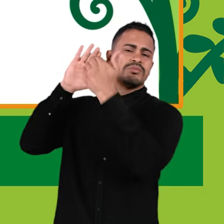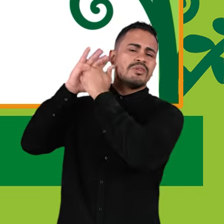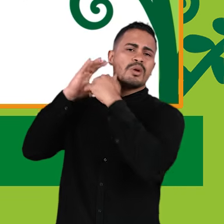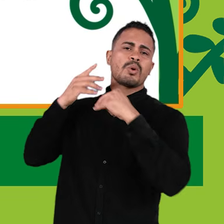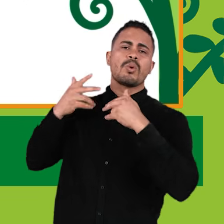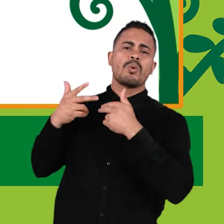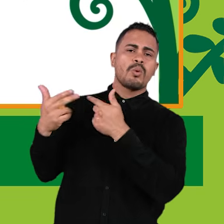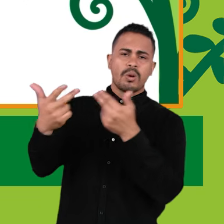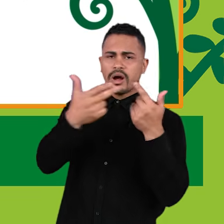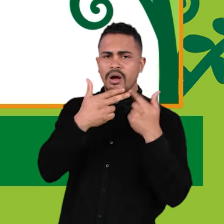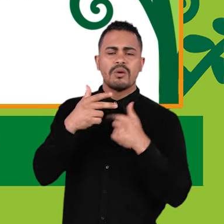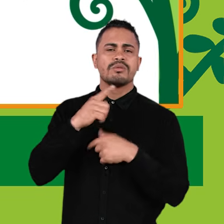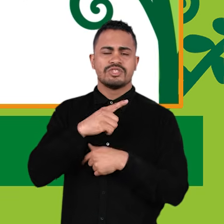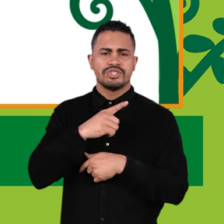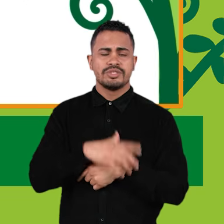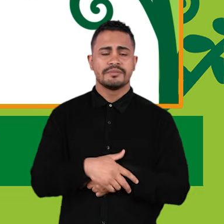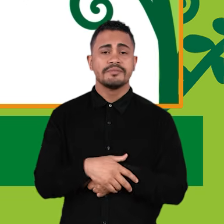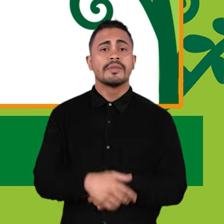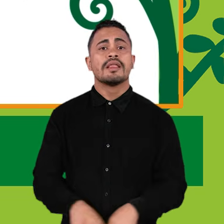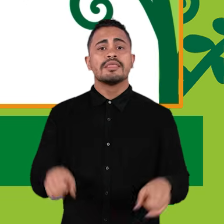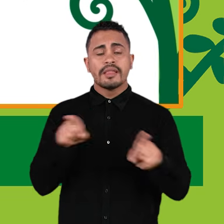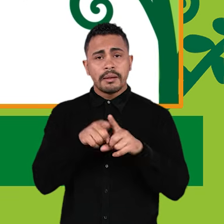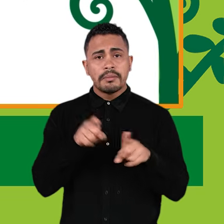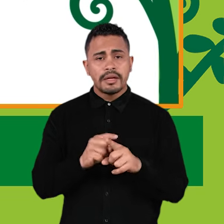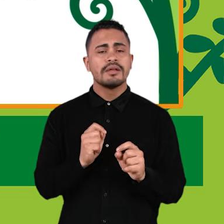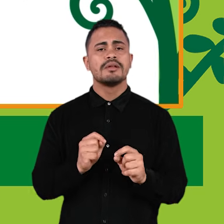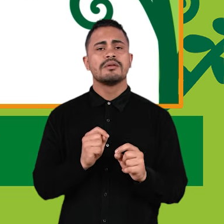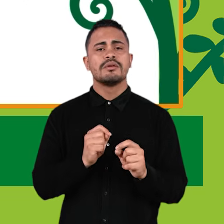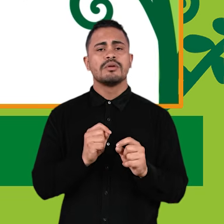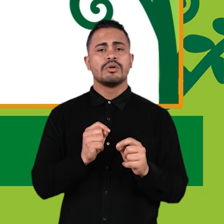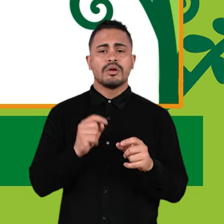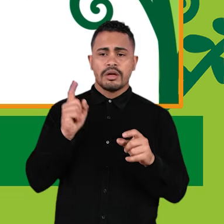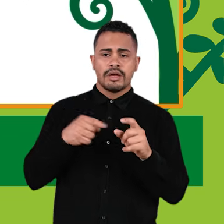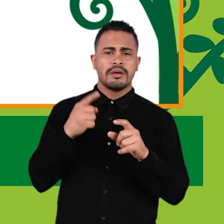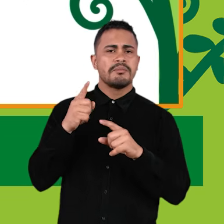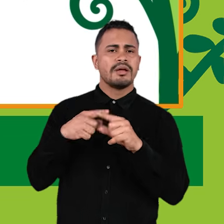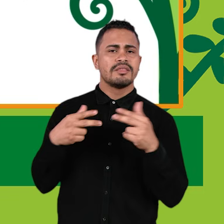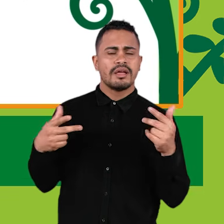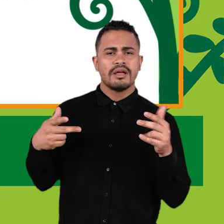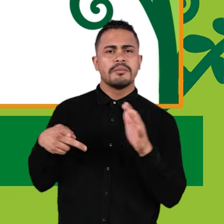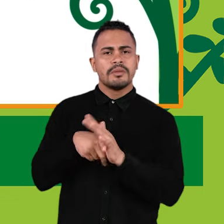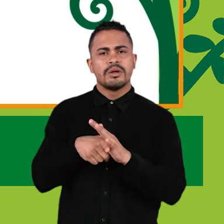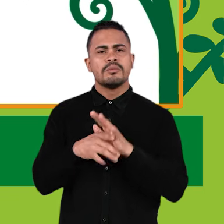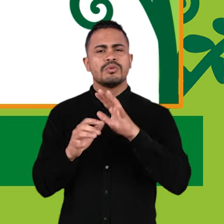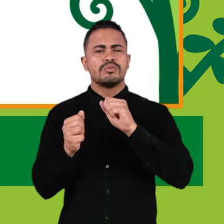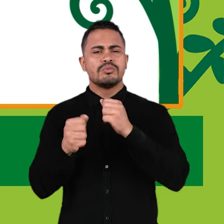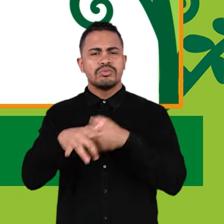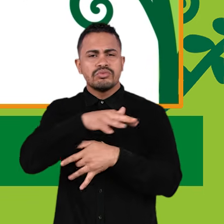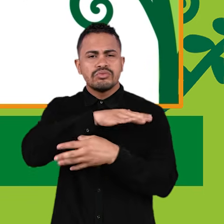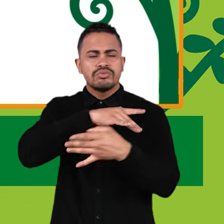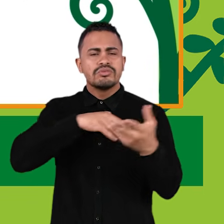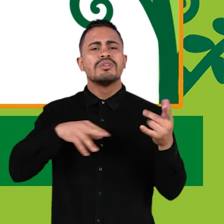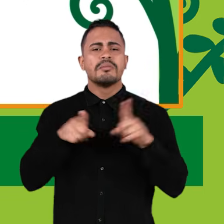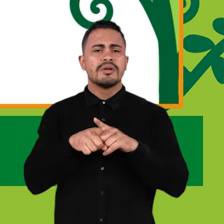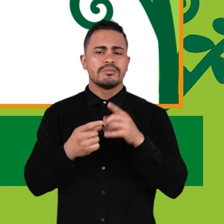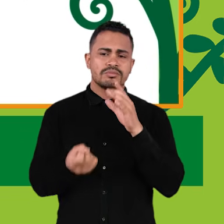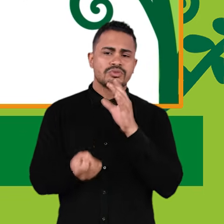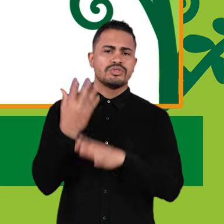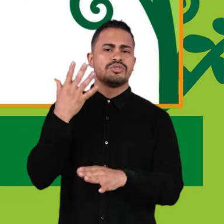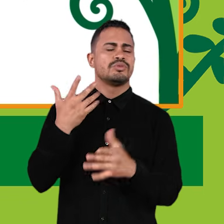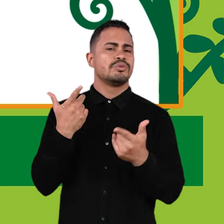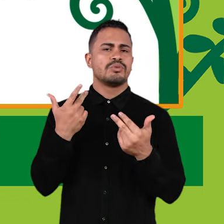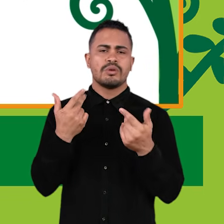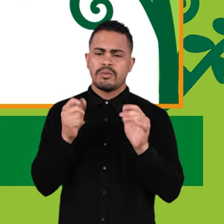A gente viu também aqui que o universo, toda a matéria do universo, do nosso sistema solar, ela veio também de um mesmo evento.